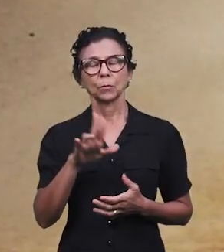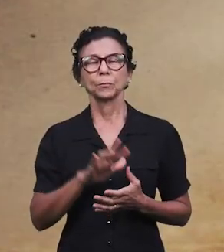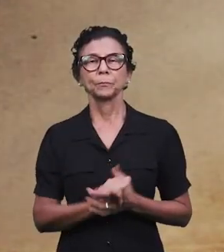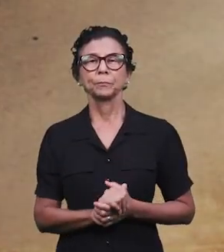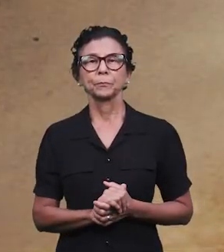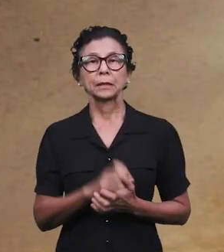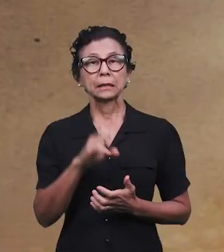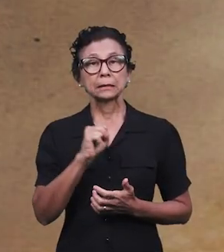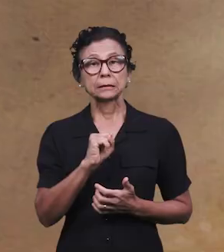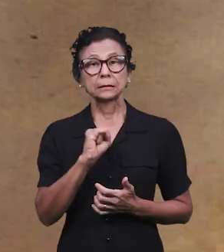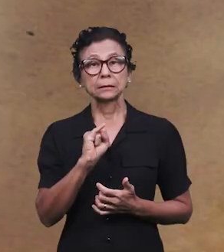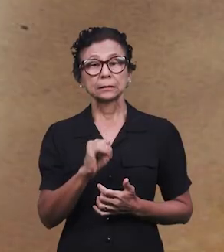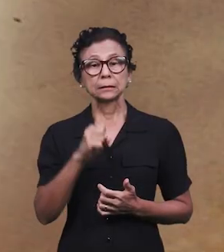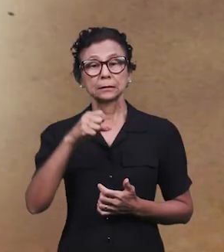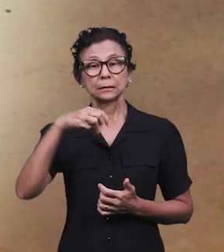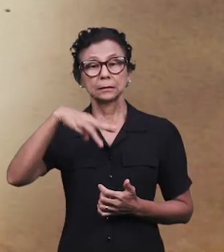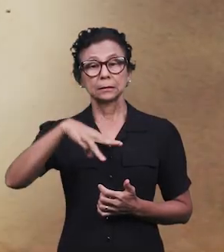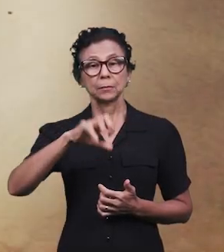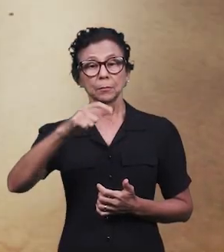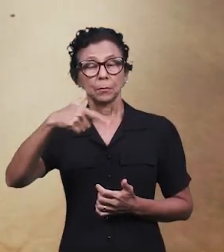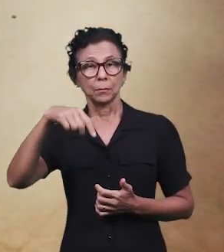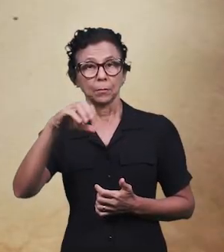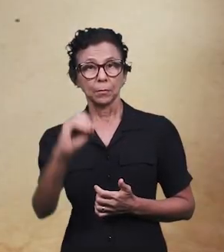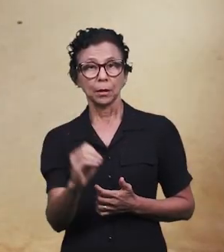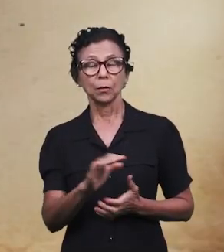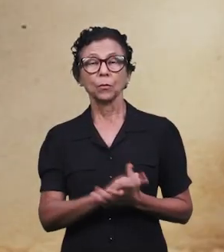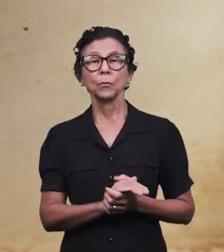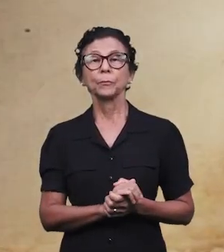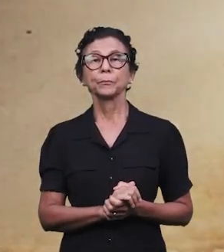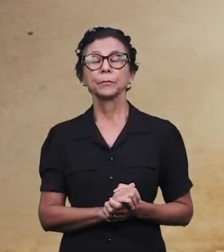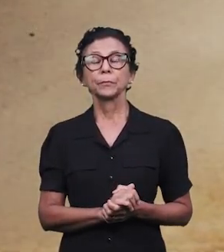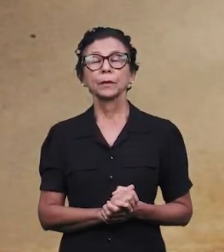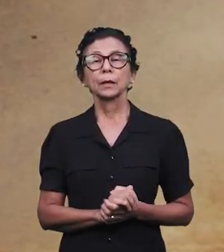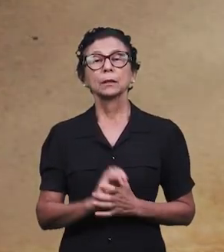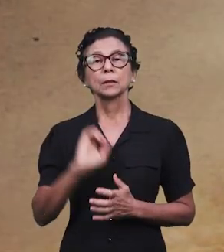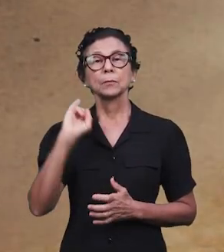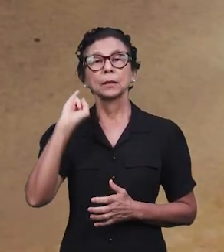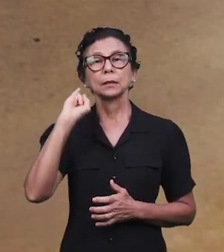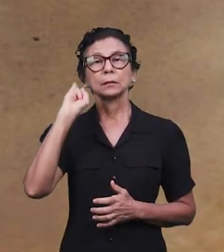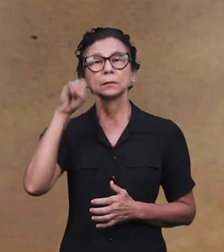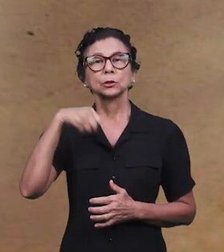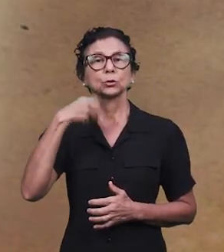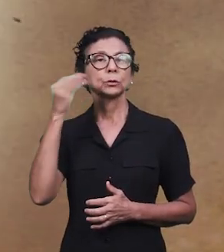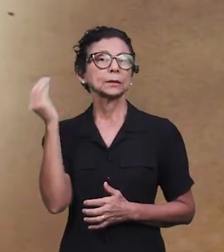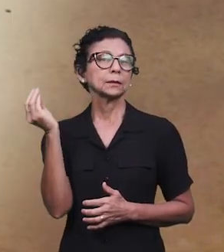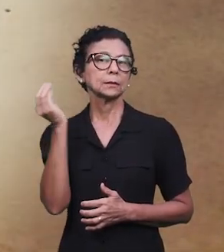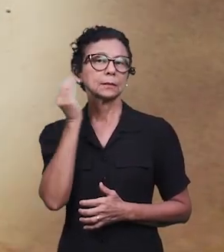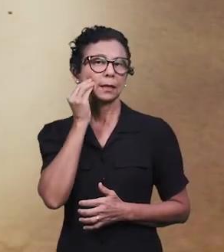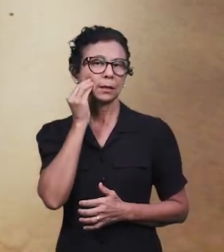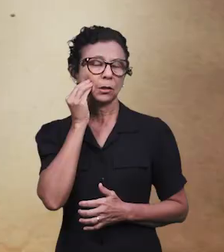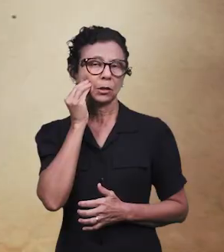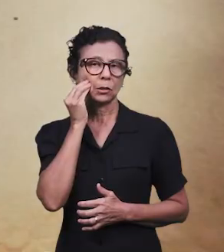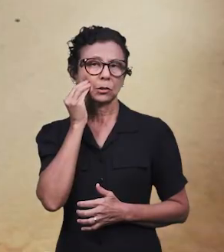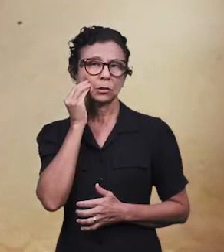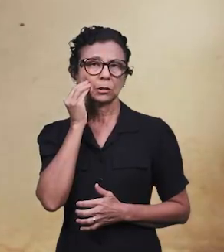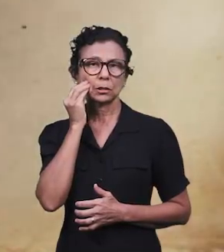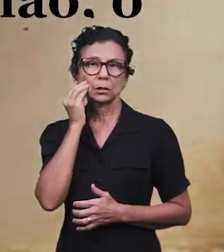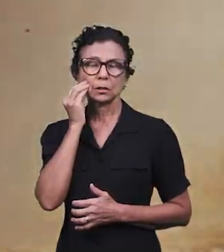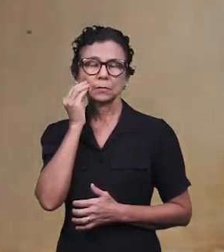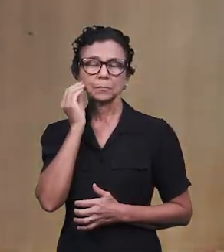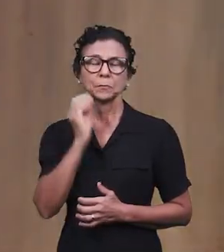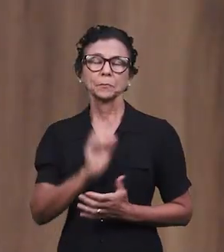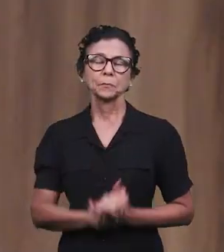Simão, o cananita, e Judas Iscariotes, aquele que o traiu.